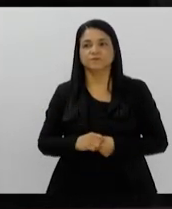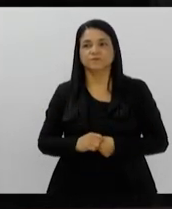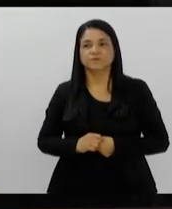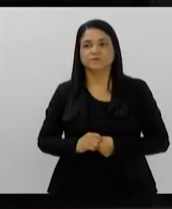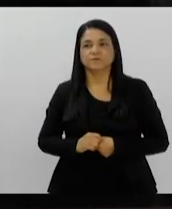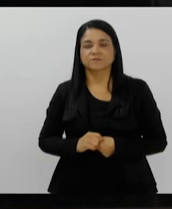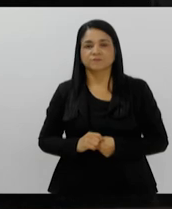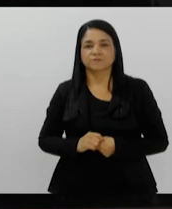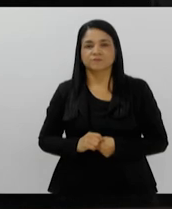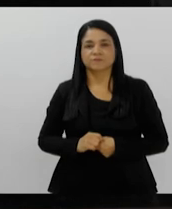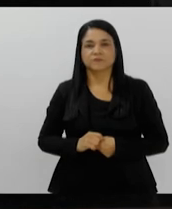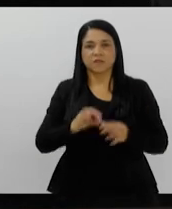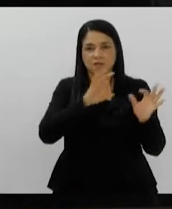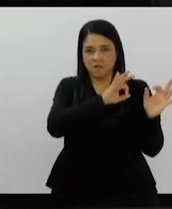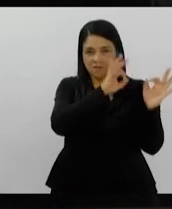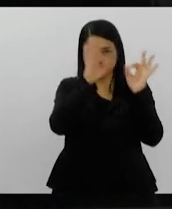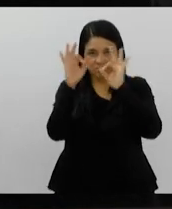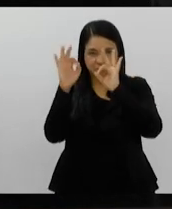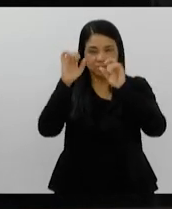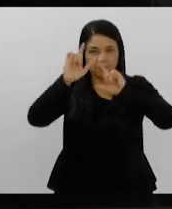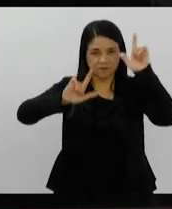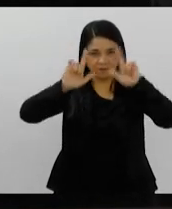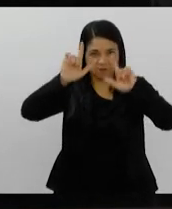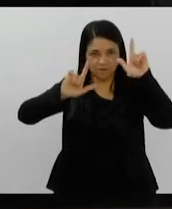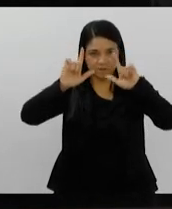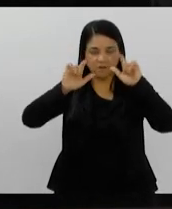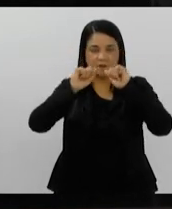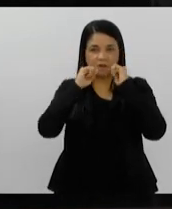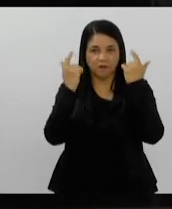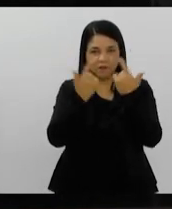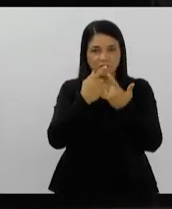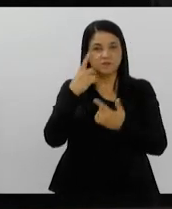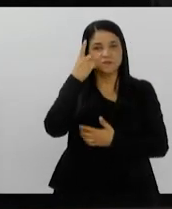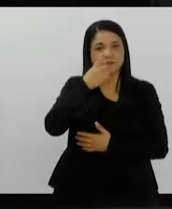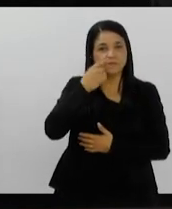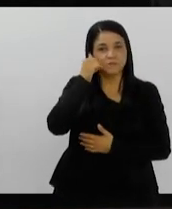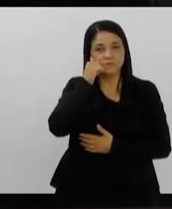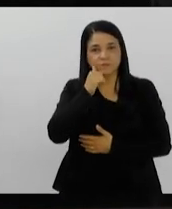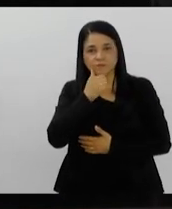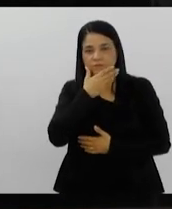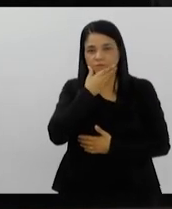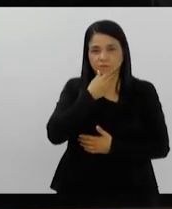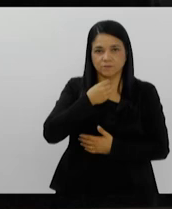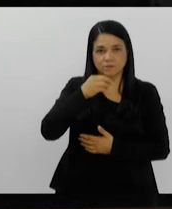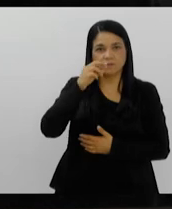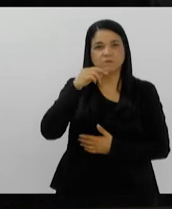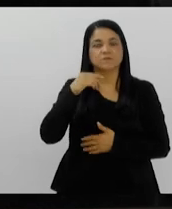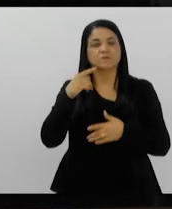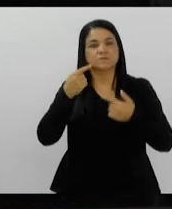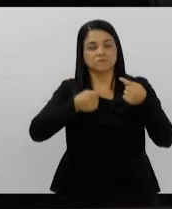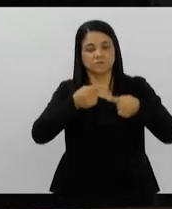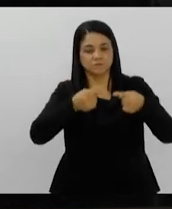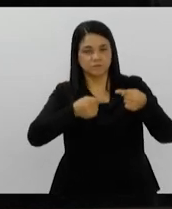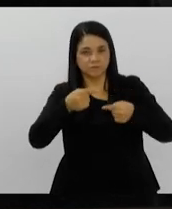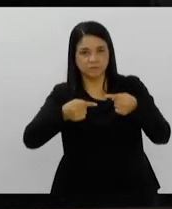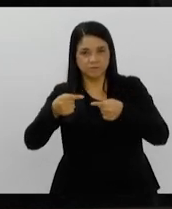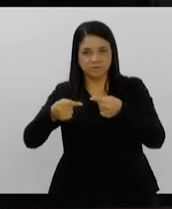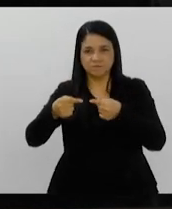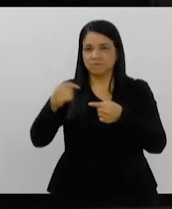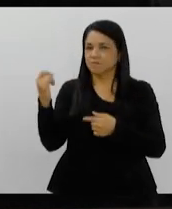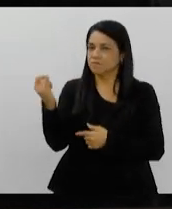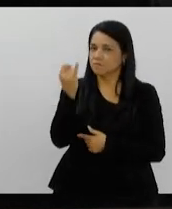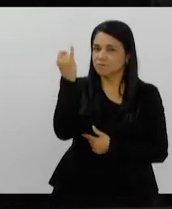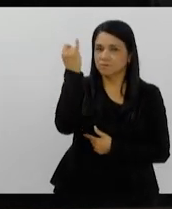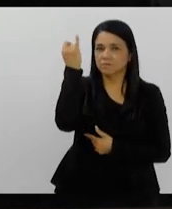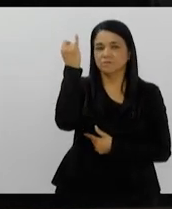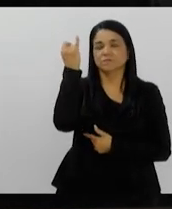a todos, a quem nos assistir pela TV Alerj, aos deputados e deputadas que participam dessa discussão que é importantíssima para a